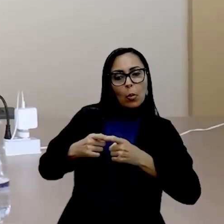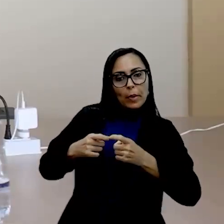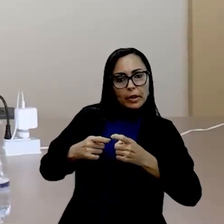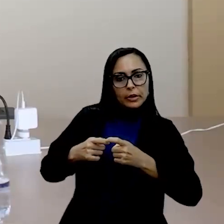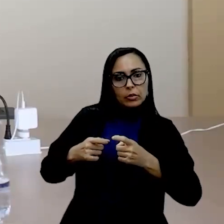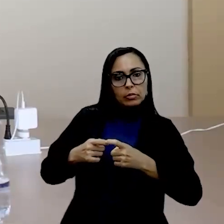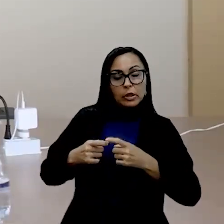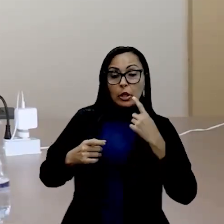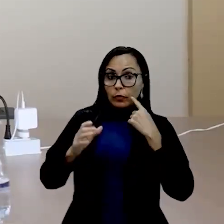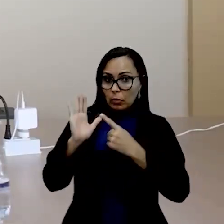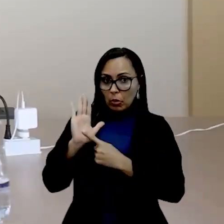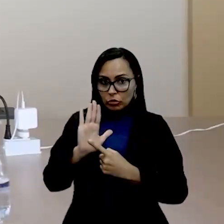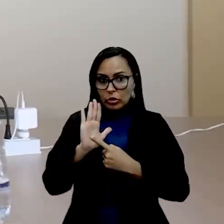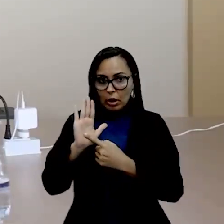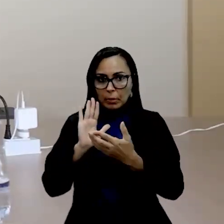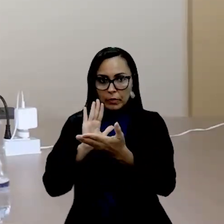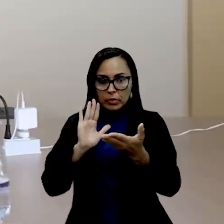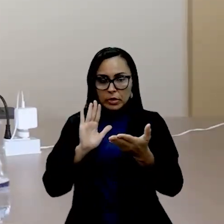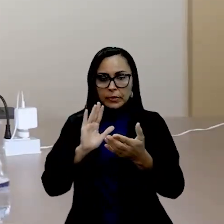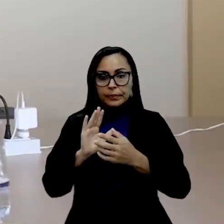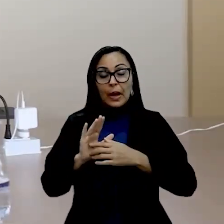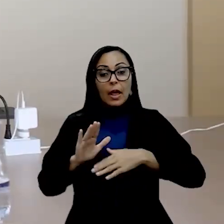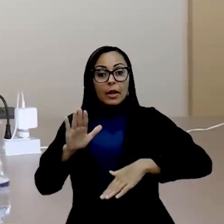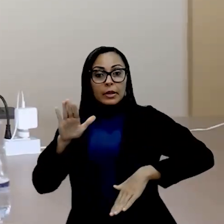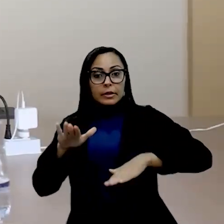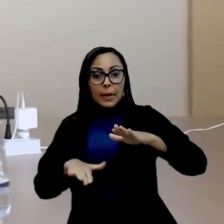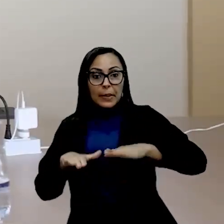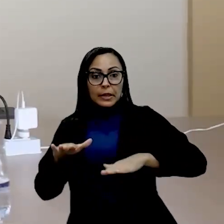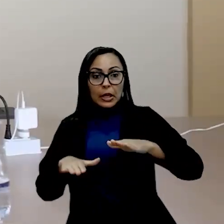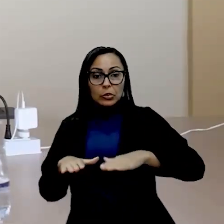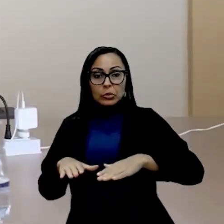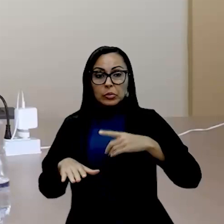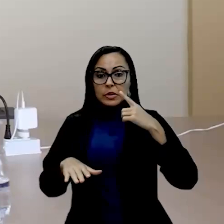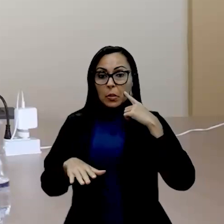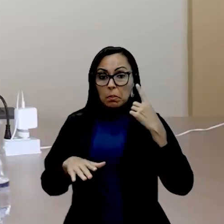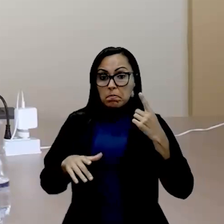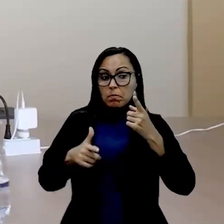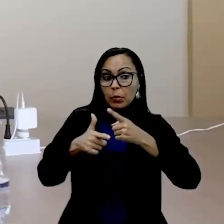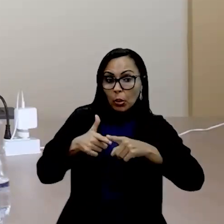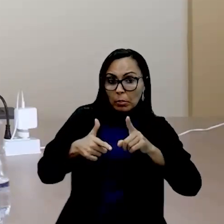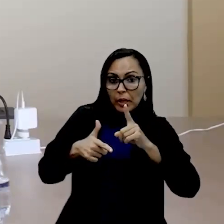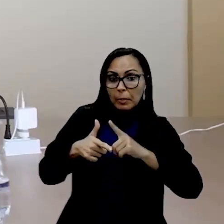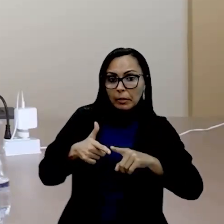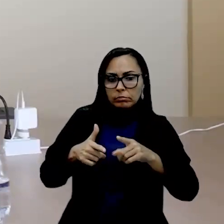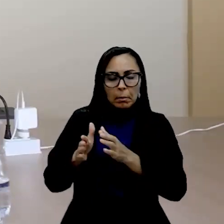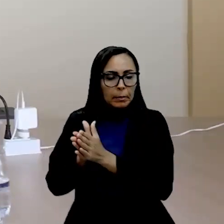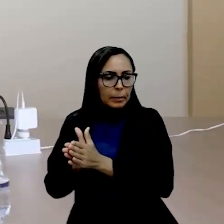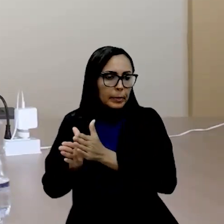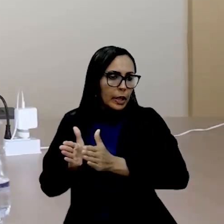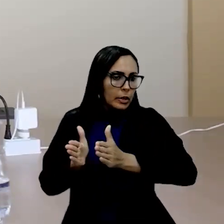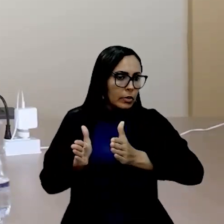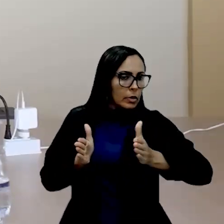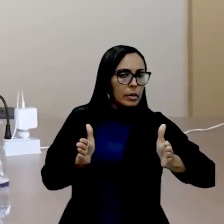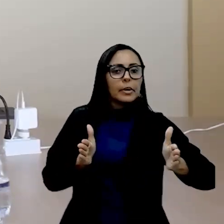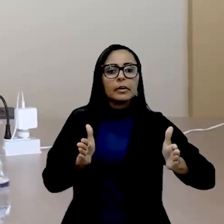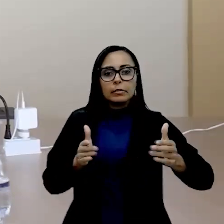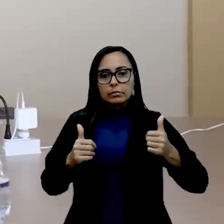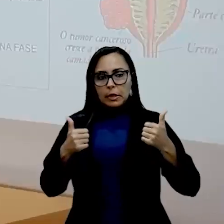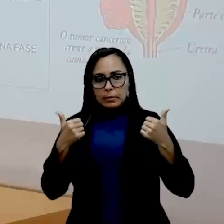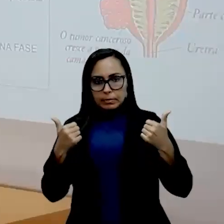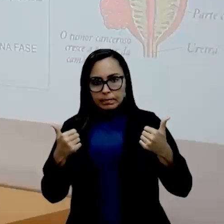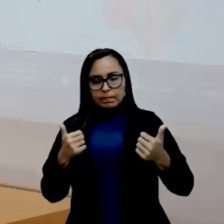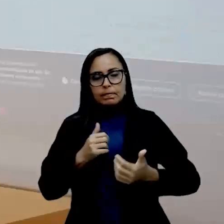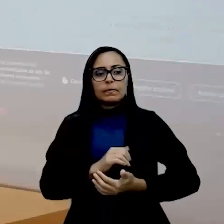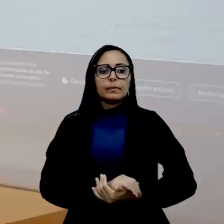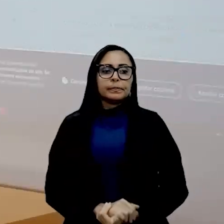vou mostrar adiante, dependendo do seu grau de risco, né, periodicamente. Tá?